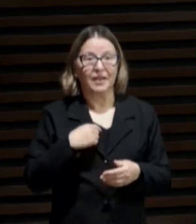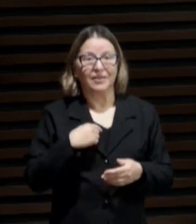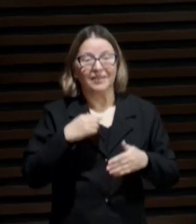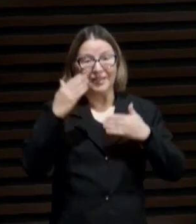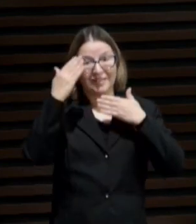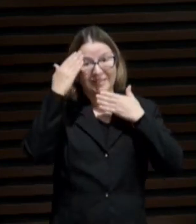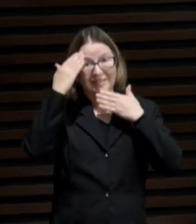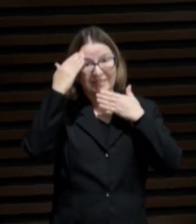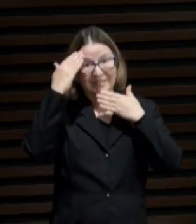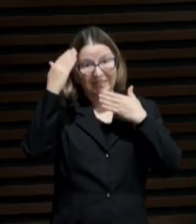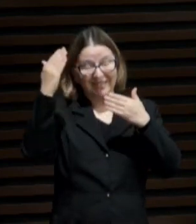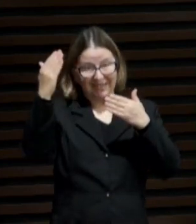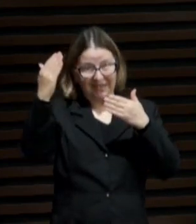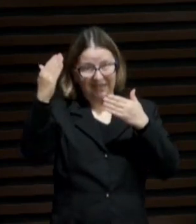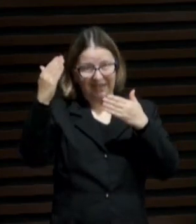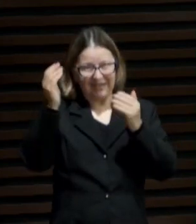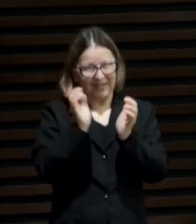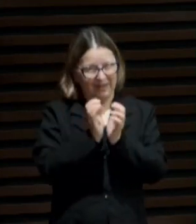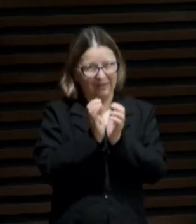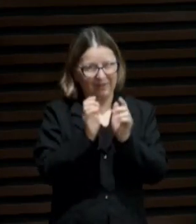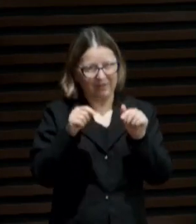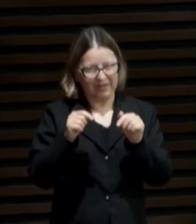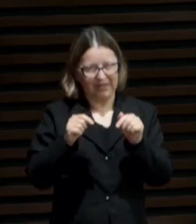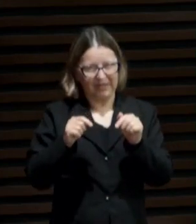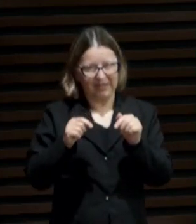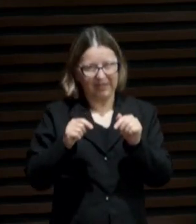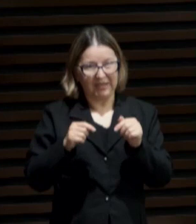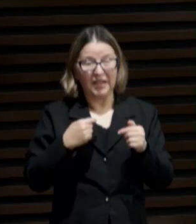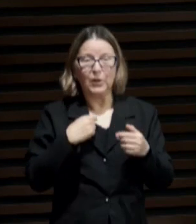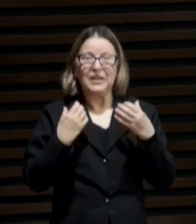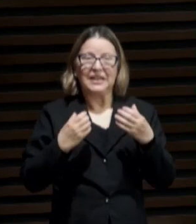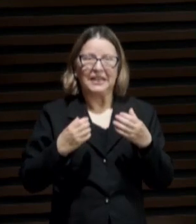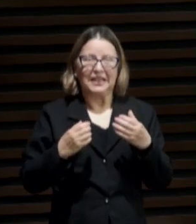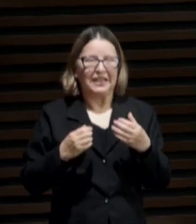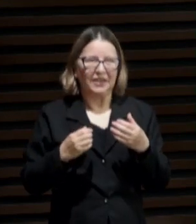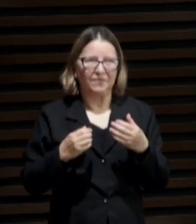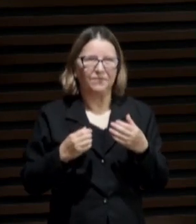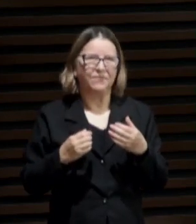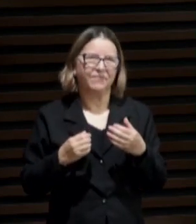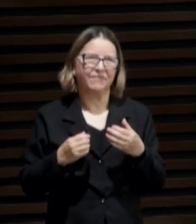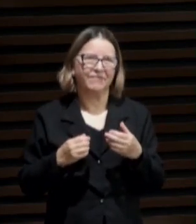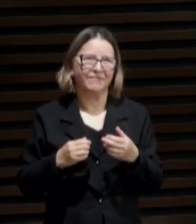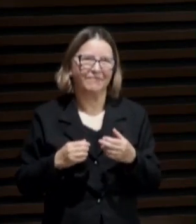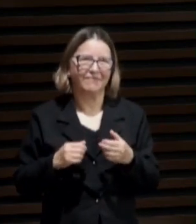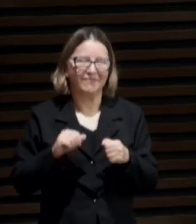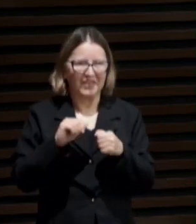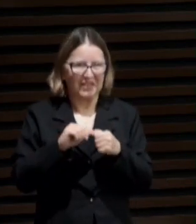uma coisa aqui que eu fiz, e eles falaram, fica quieto. Então, vocês vão ficar aí no